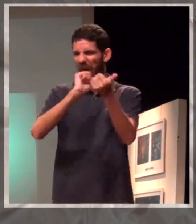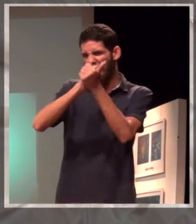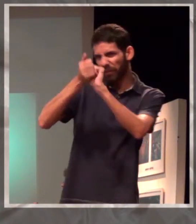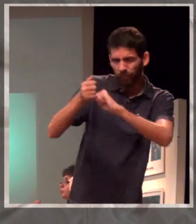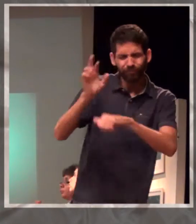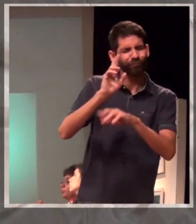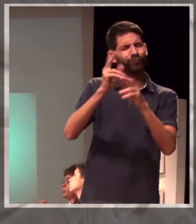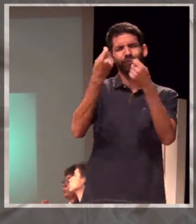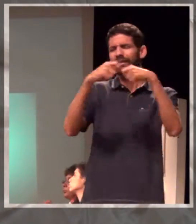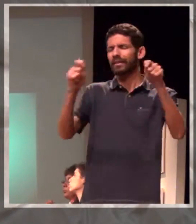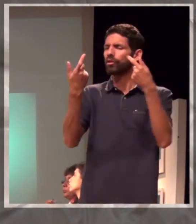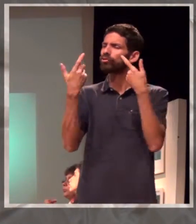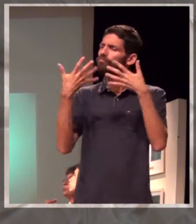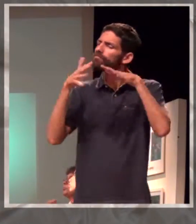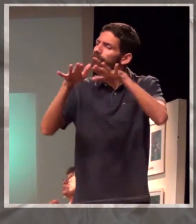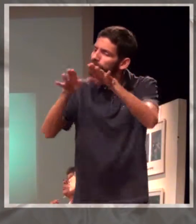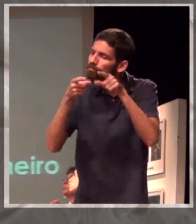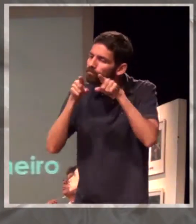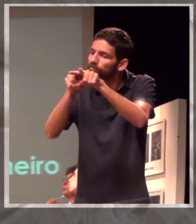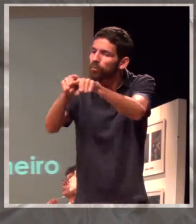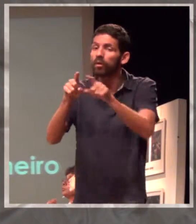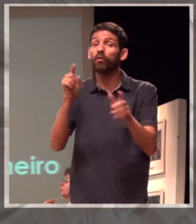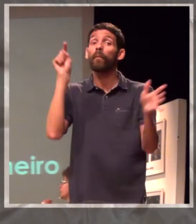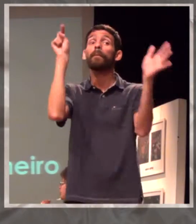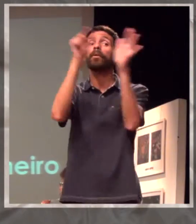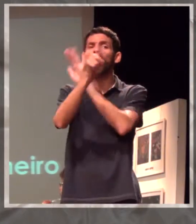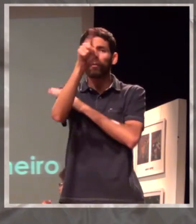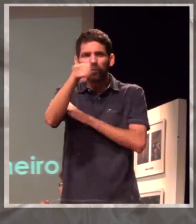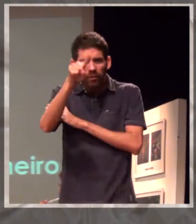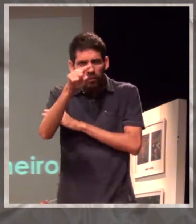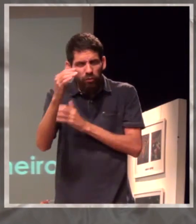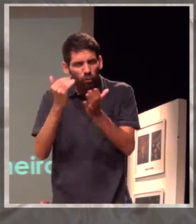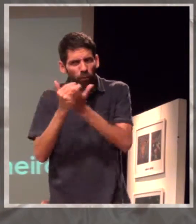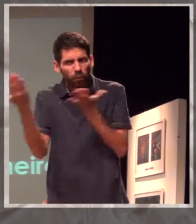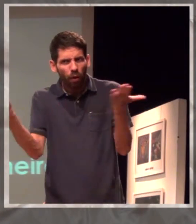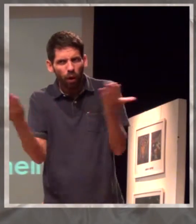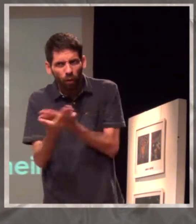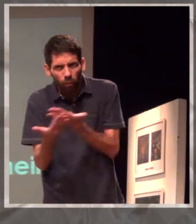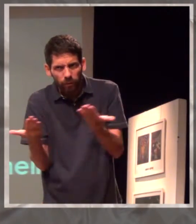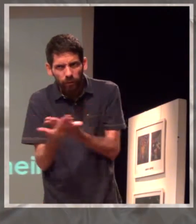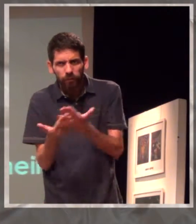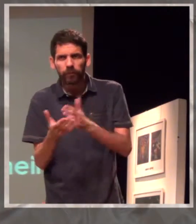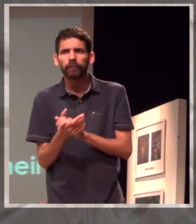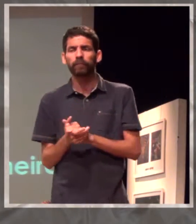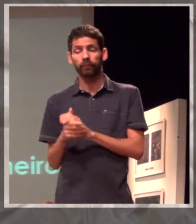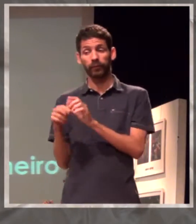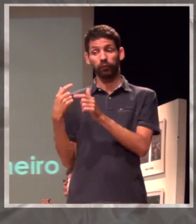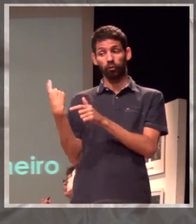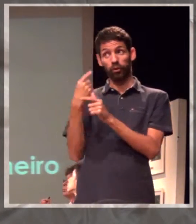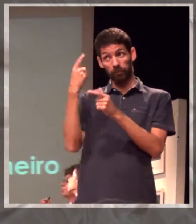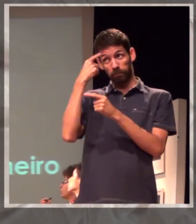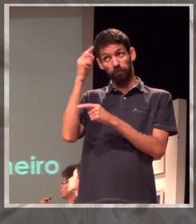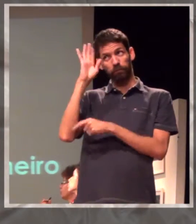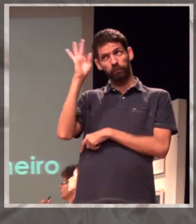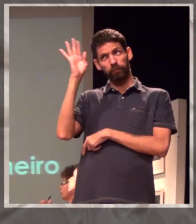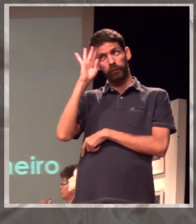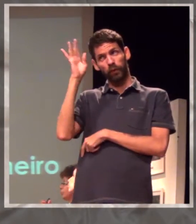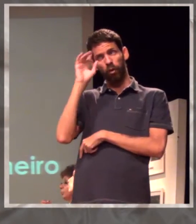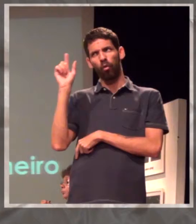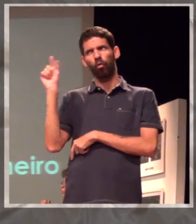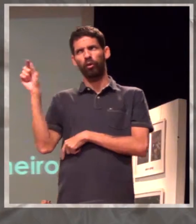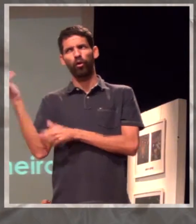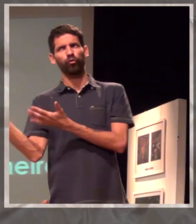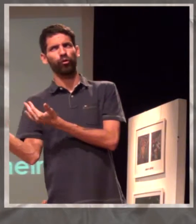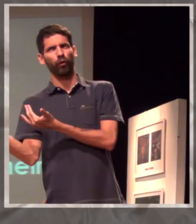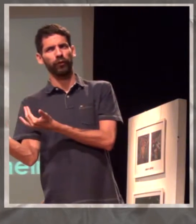adaptação. E, principalmente, nós terminamos com uma pergunta. Se a gente começa trabalhando a ideia do que o